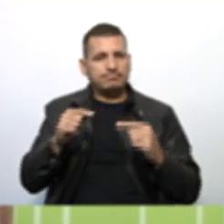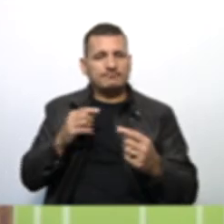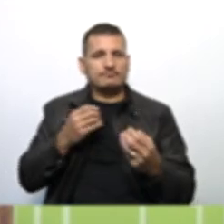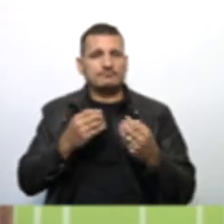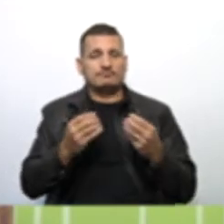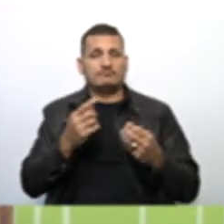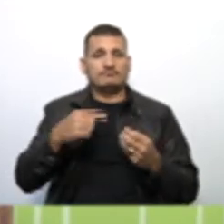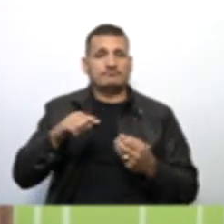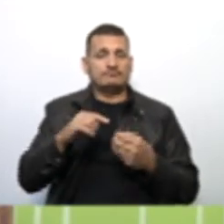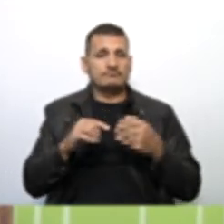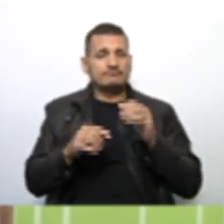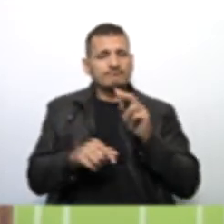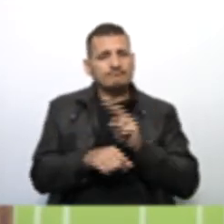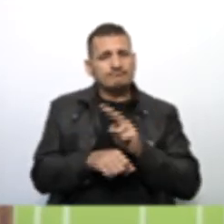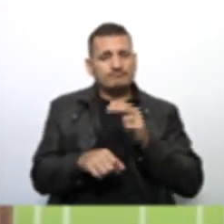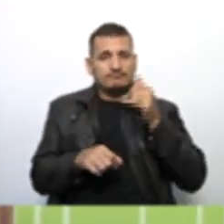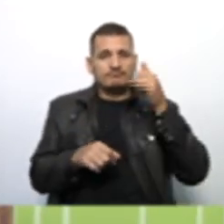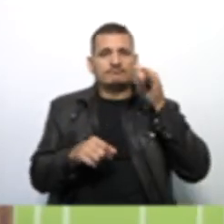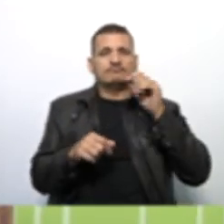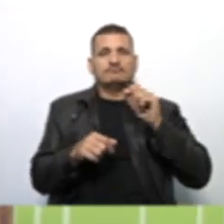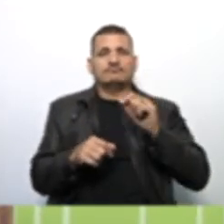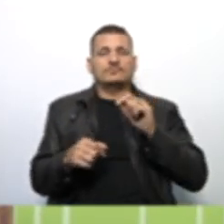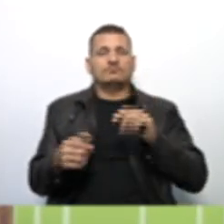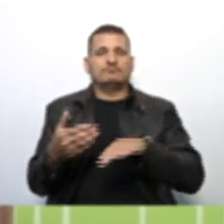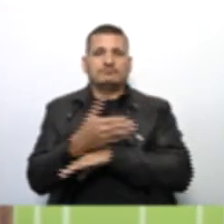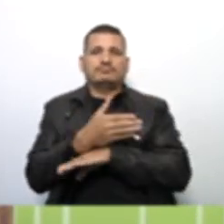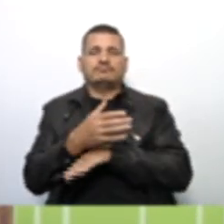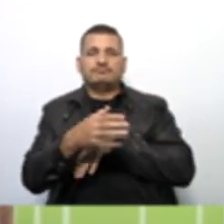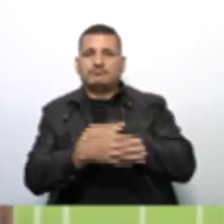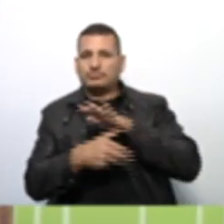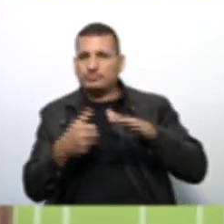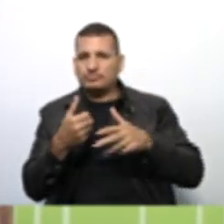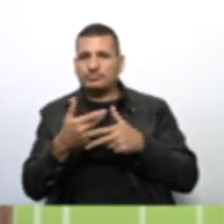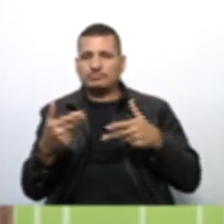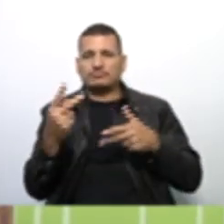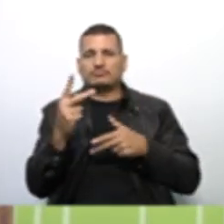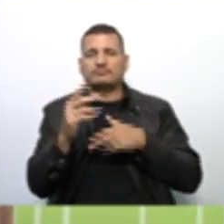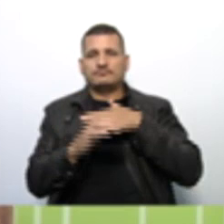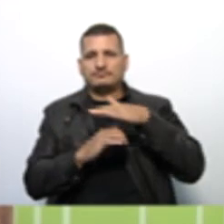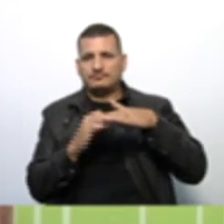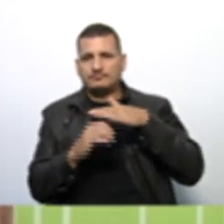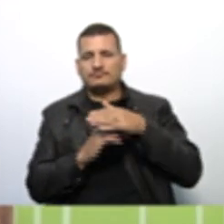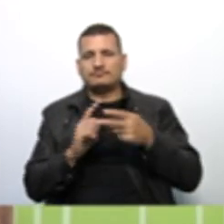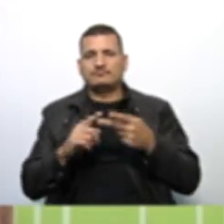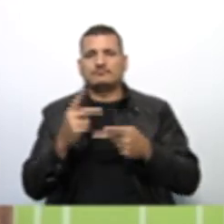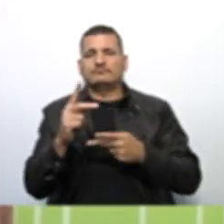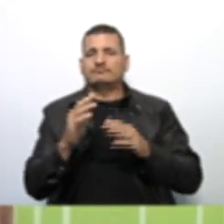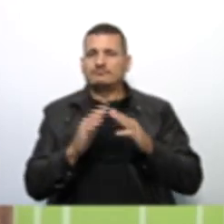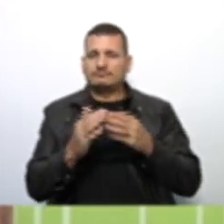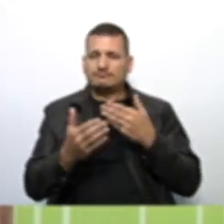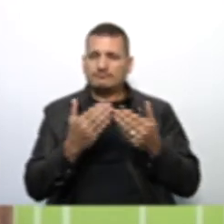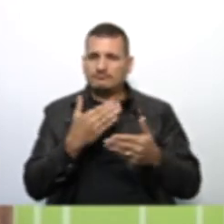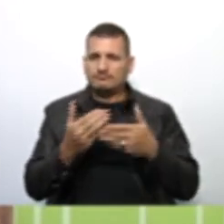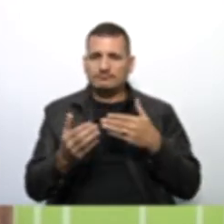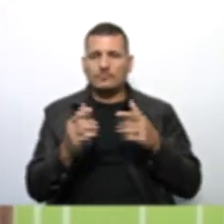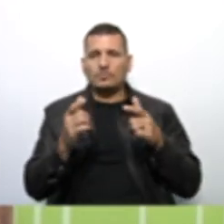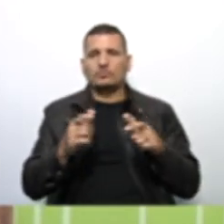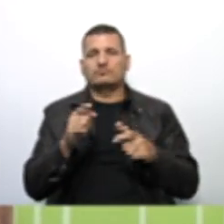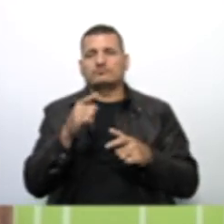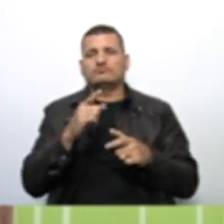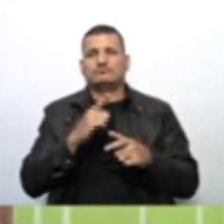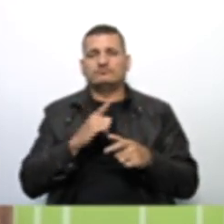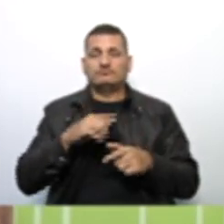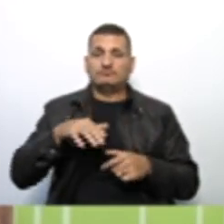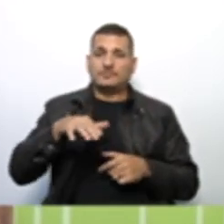se precaver, para você prevenir contra ataques na sua empresa, na sua casa, onde você estiver